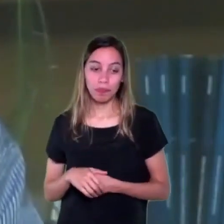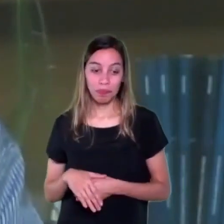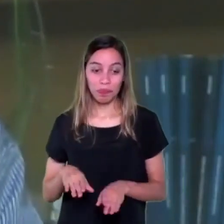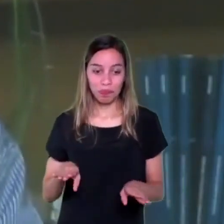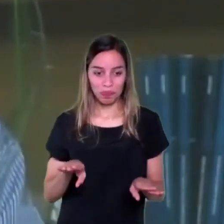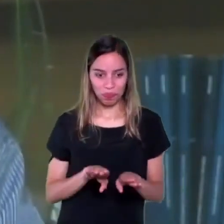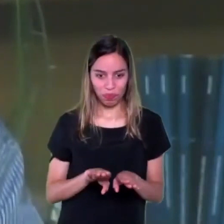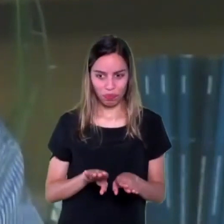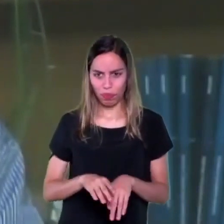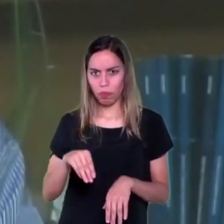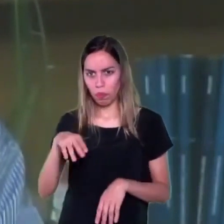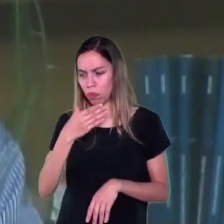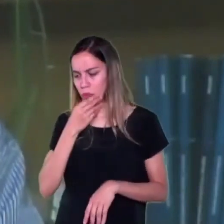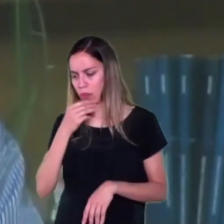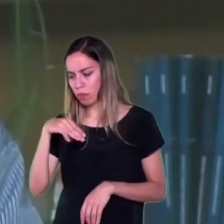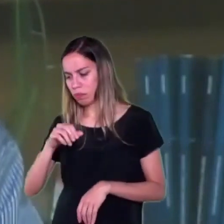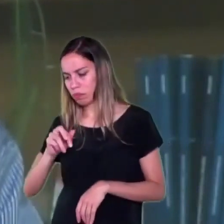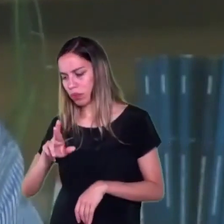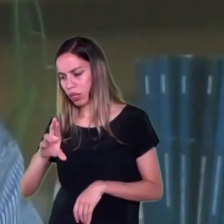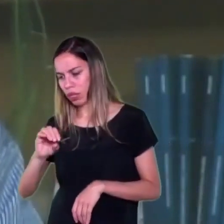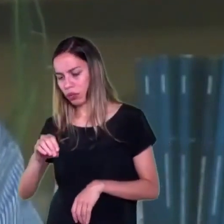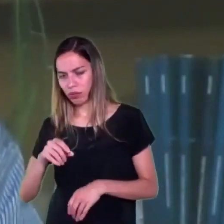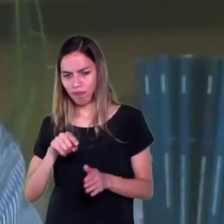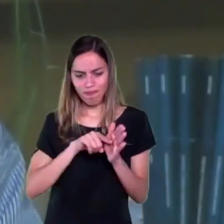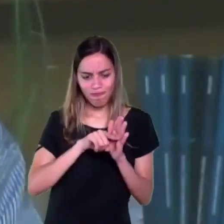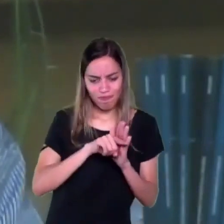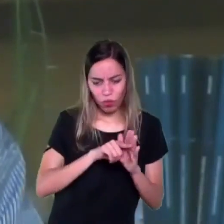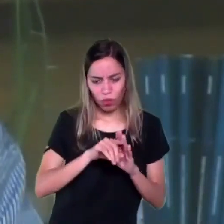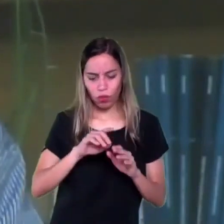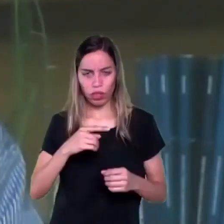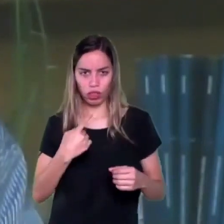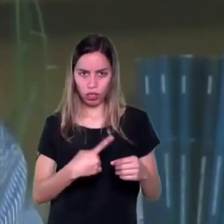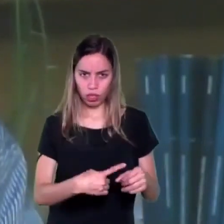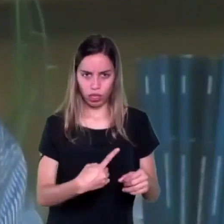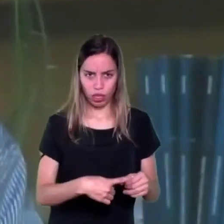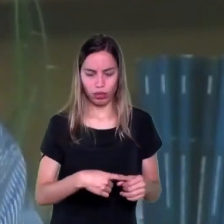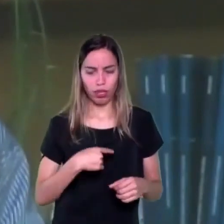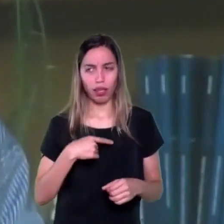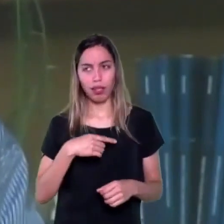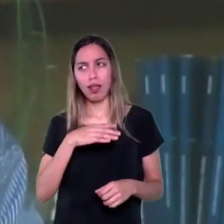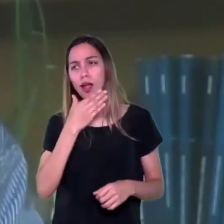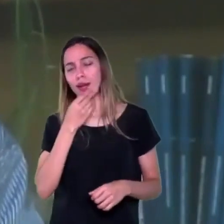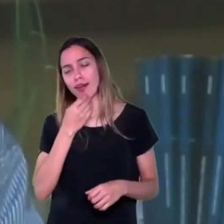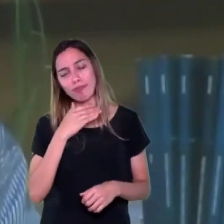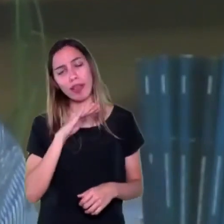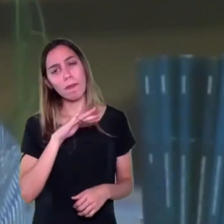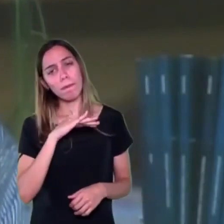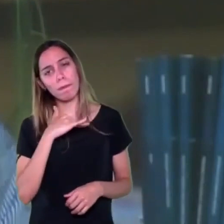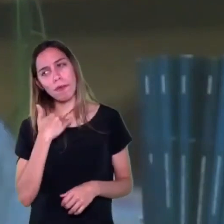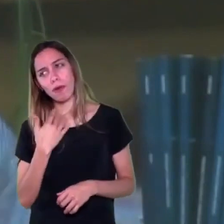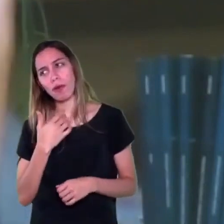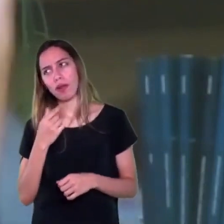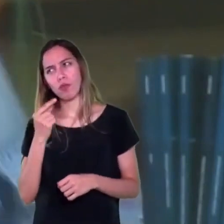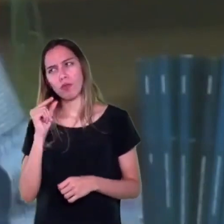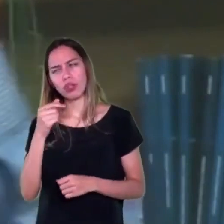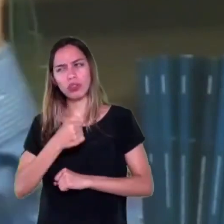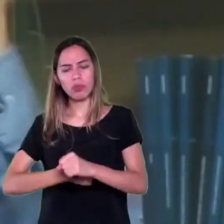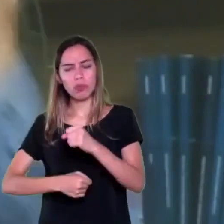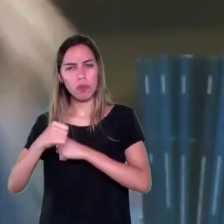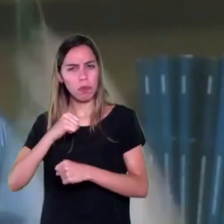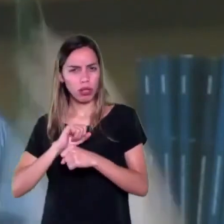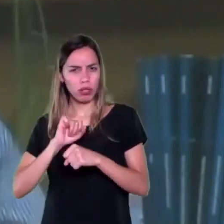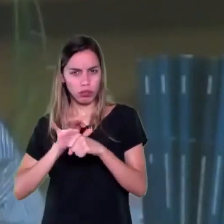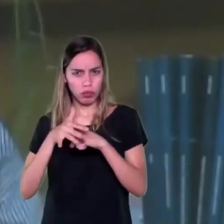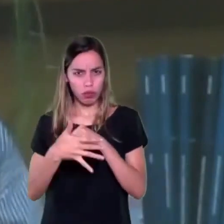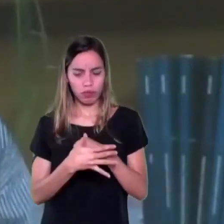de Itaúna, que nós perdemos há poucos anos, pouco antes da Covid, ele morreu, que era